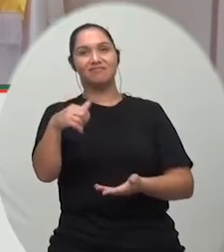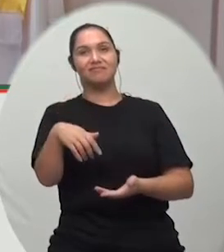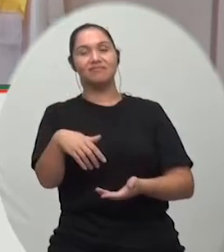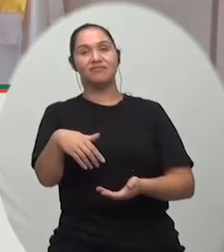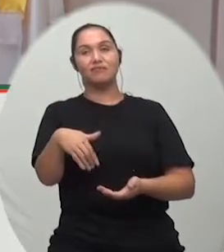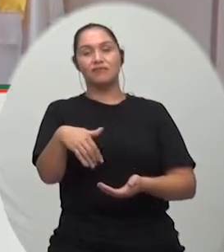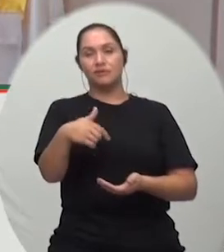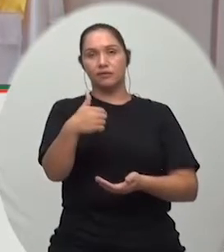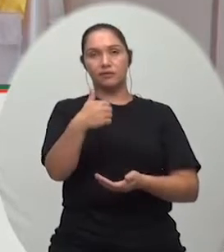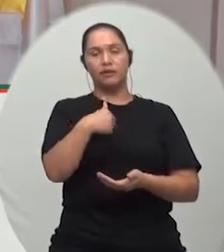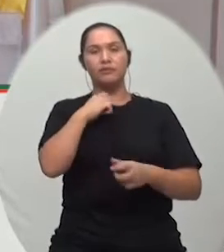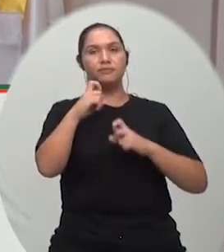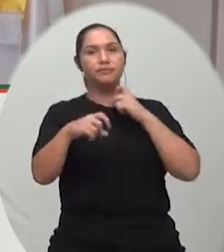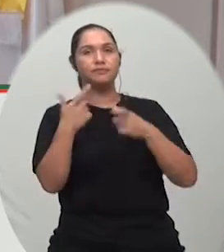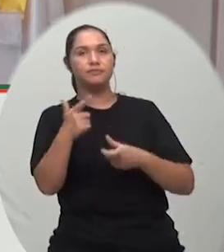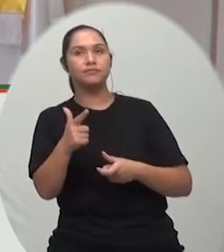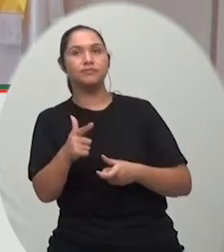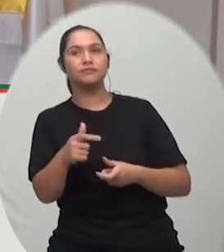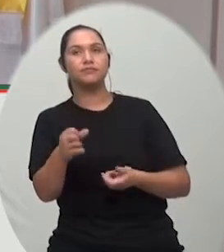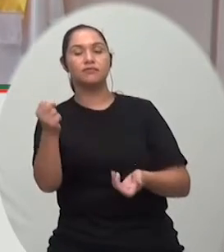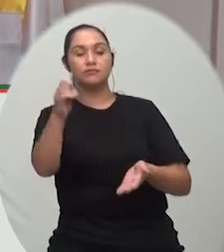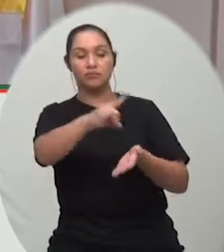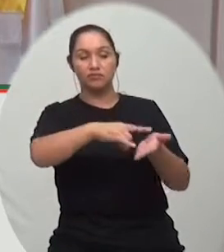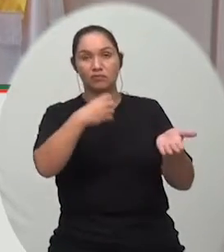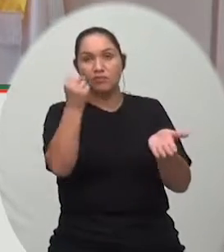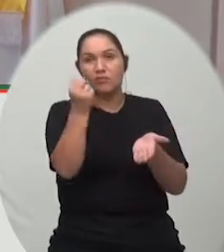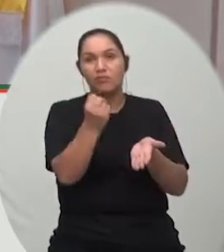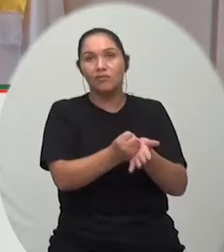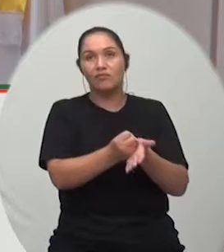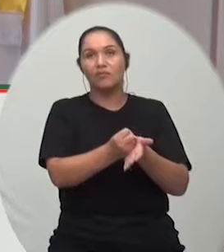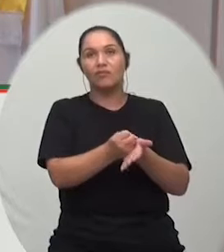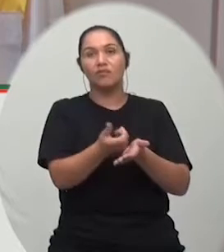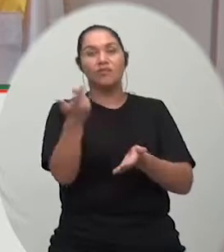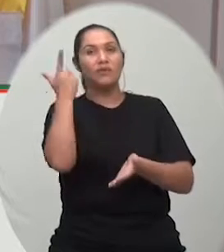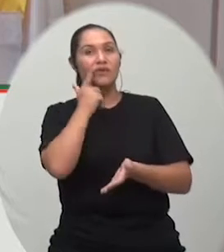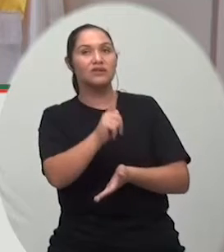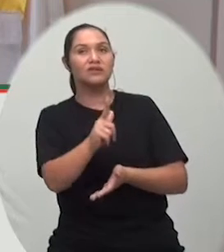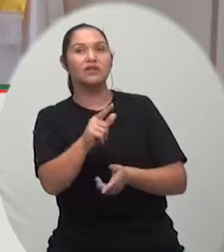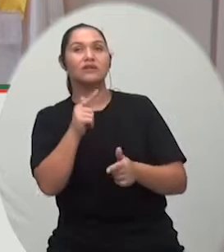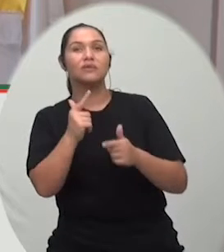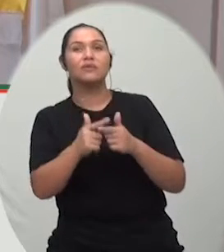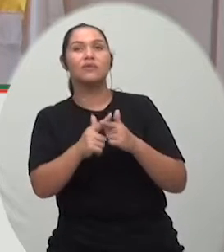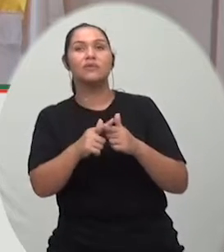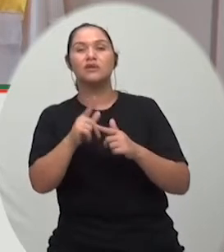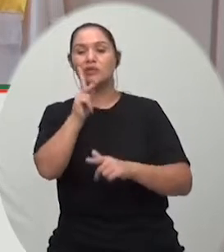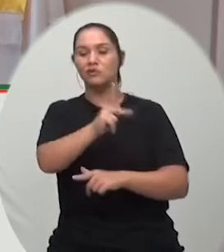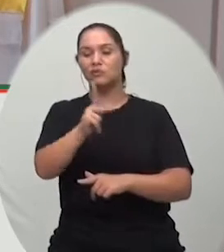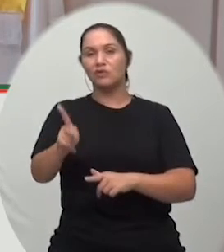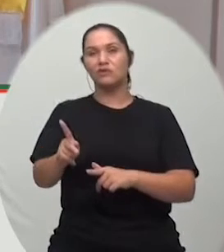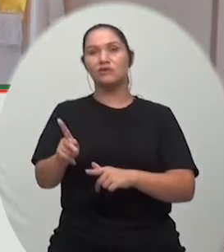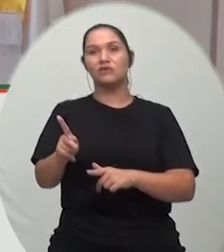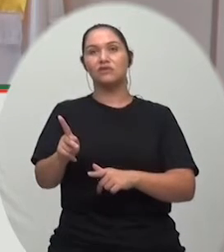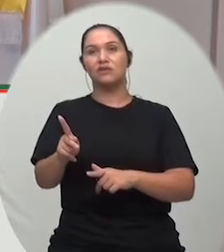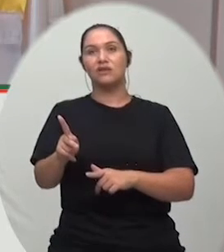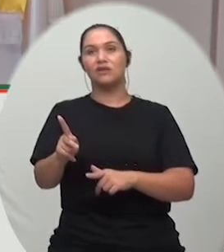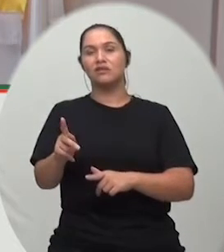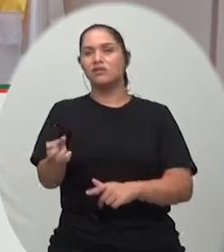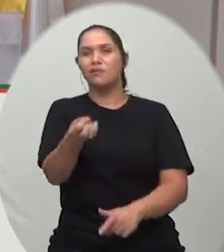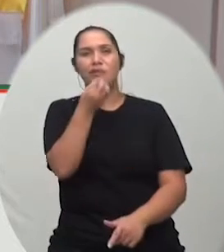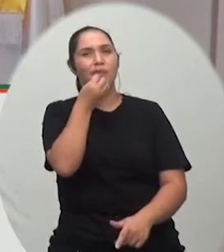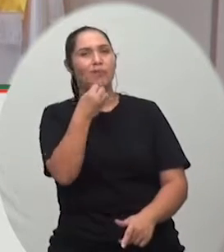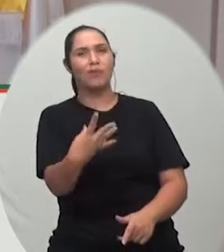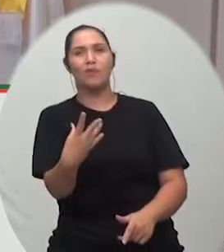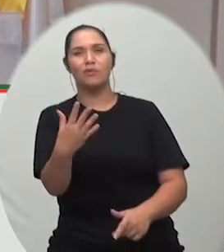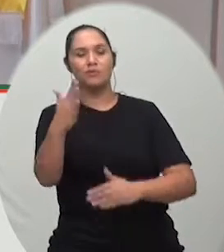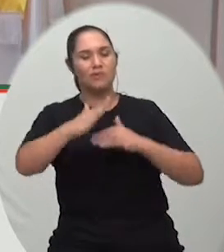como a Camila acabou de falar, foi em função da qualificação dos professores da UNESC. A gente,